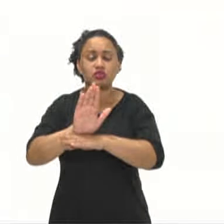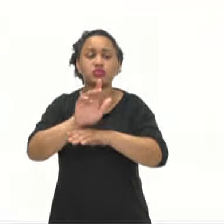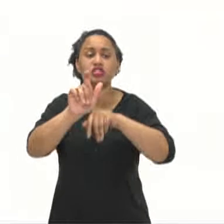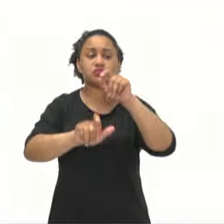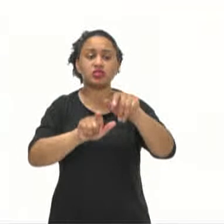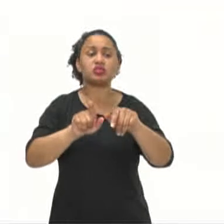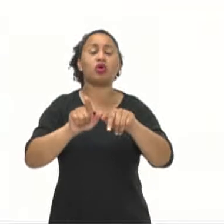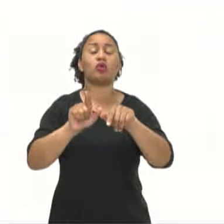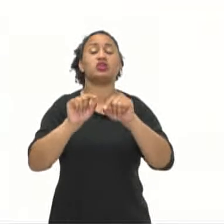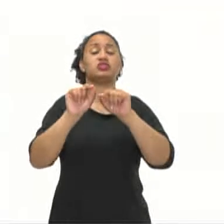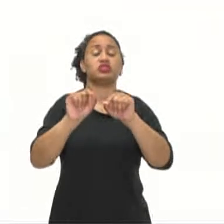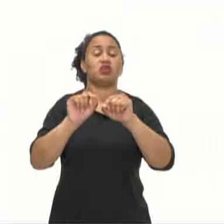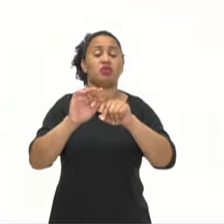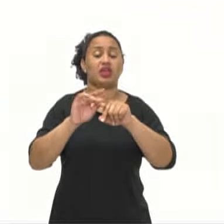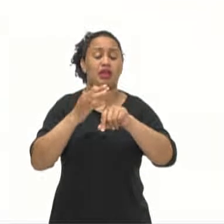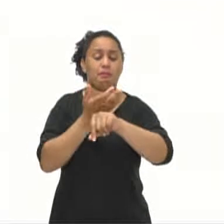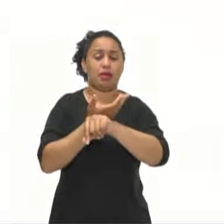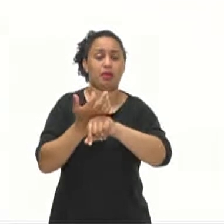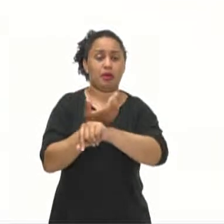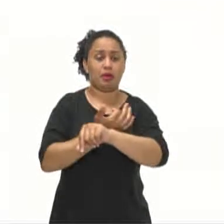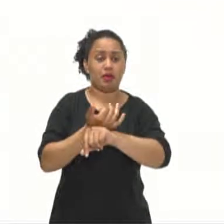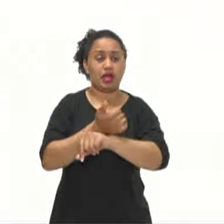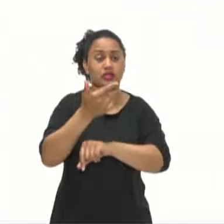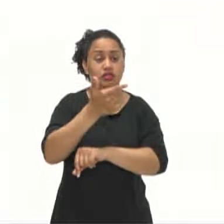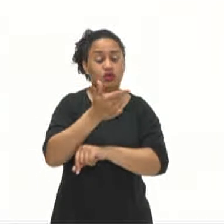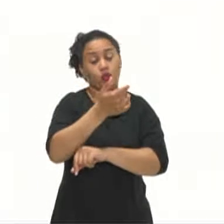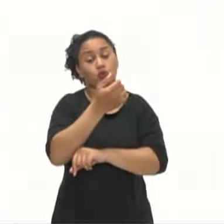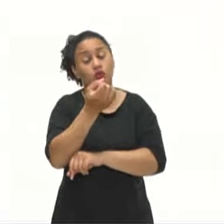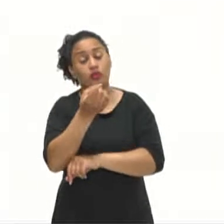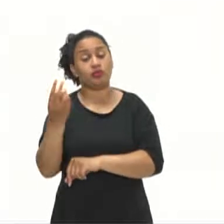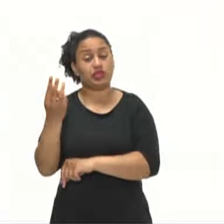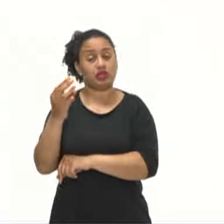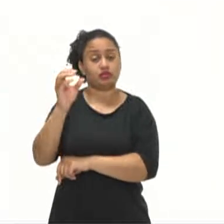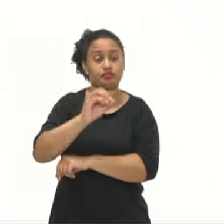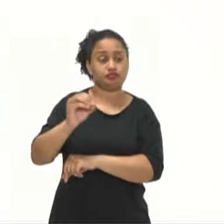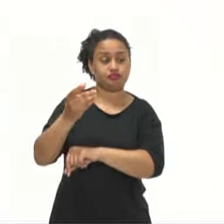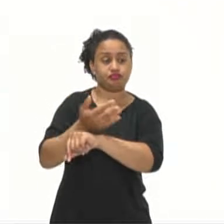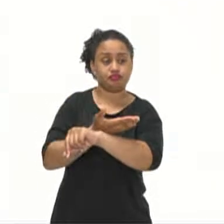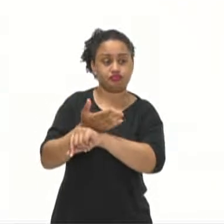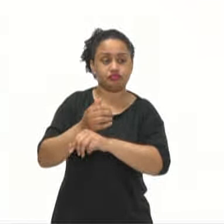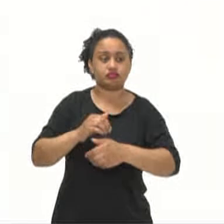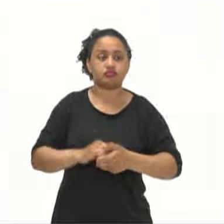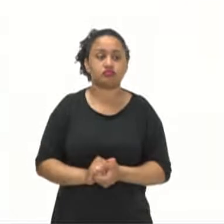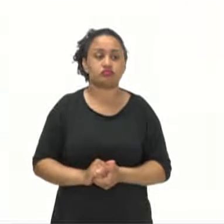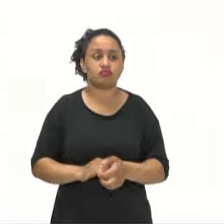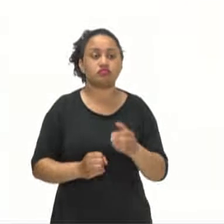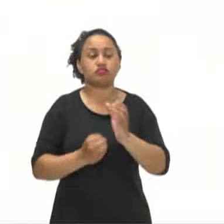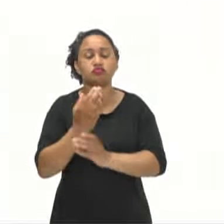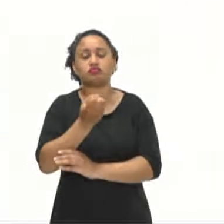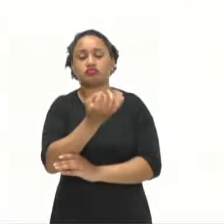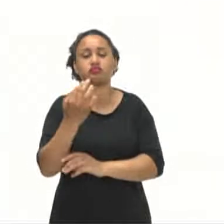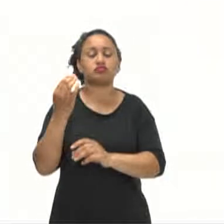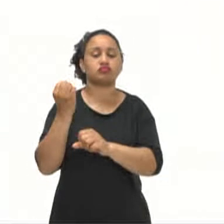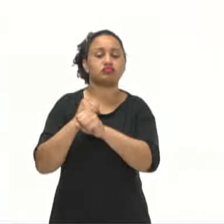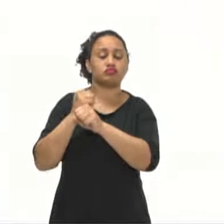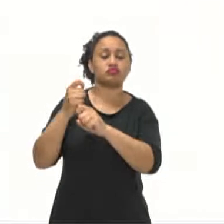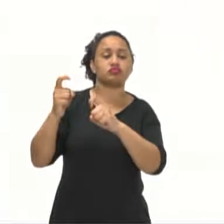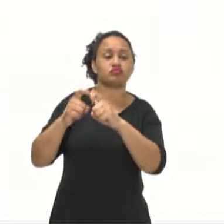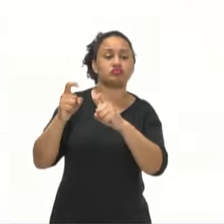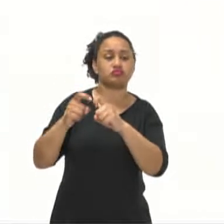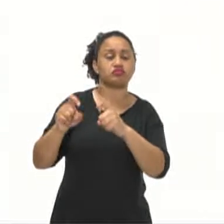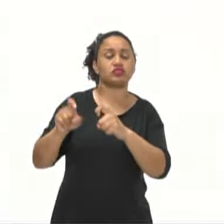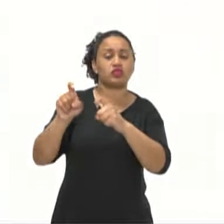queimaduras de segundo e terceiro grau. Então vamos ler. Criado há alguns anos por médicos